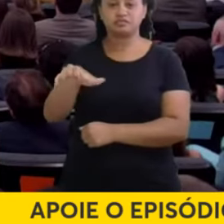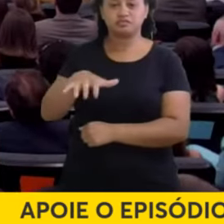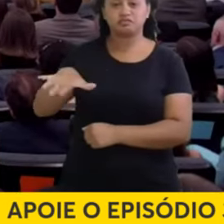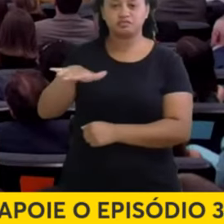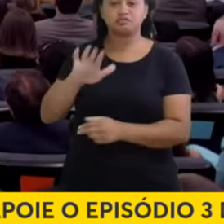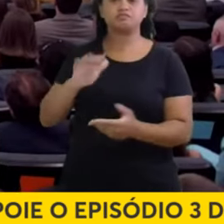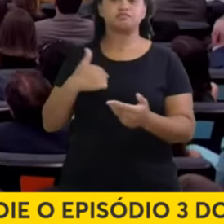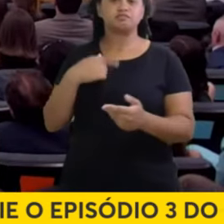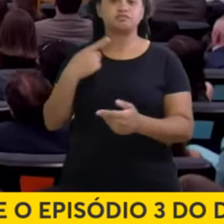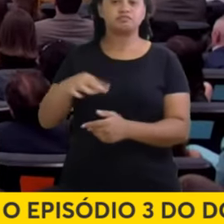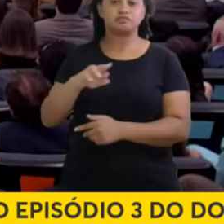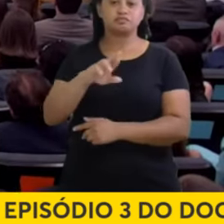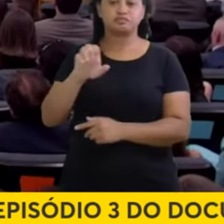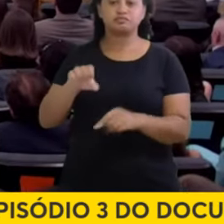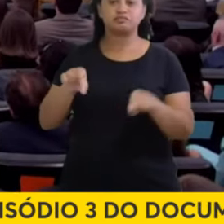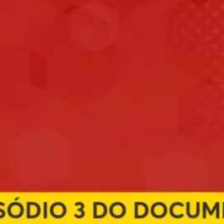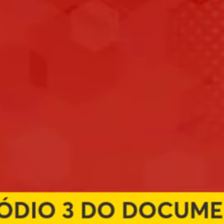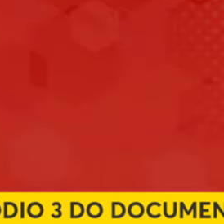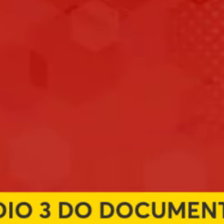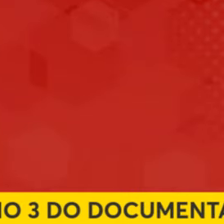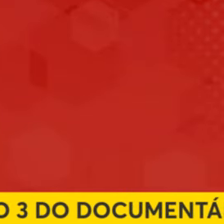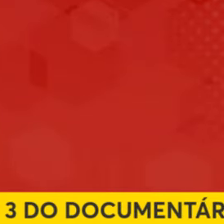desembargador Marcel